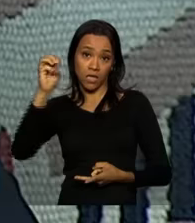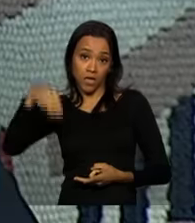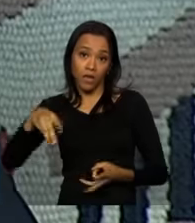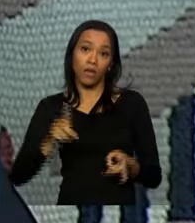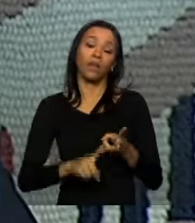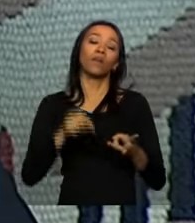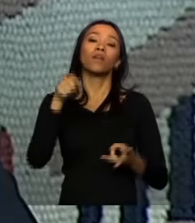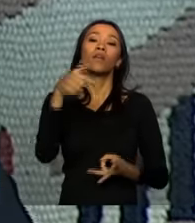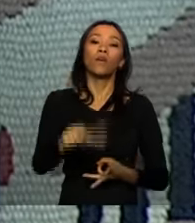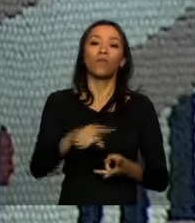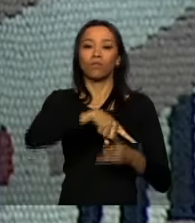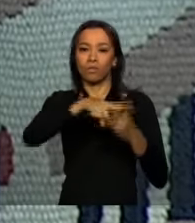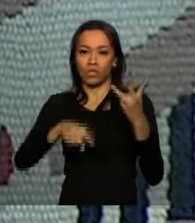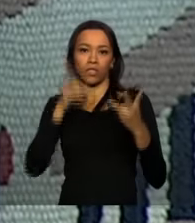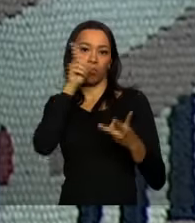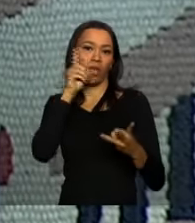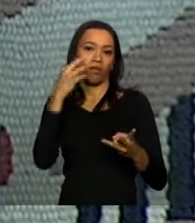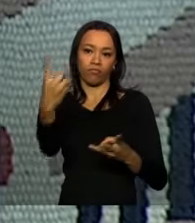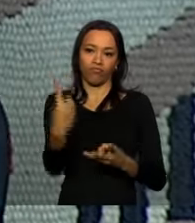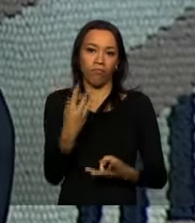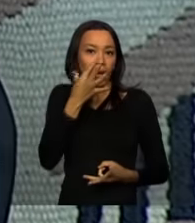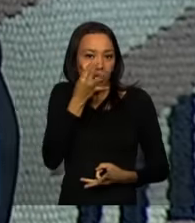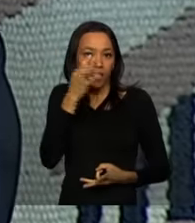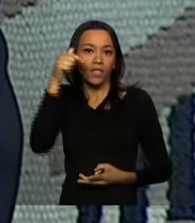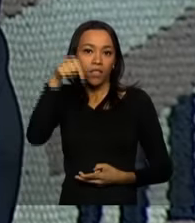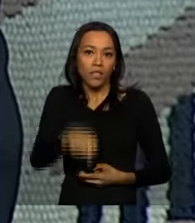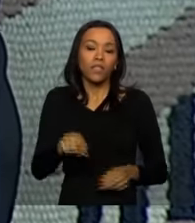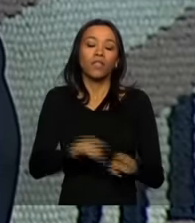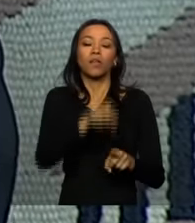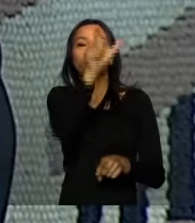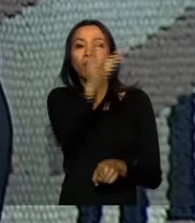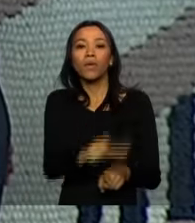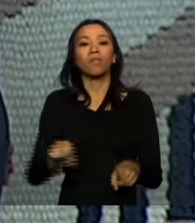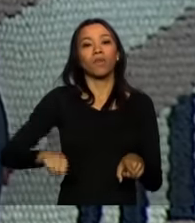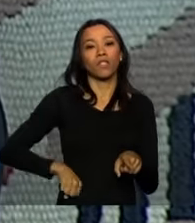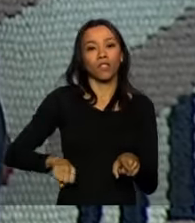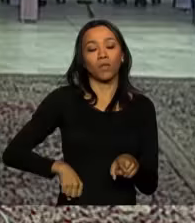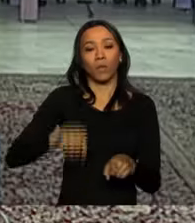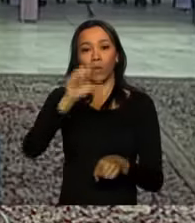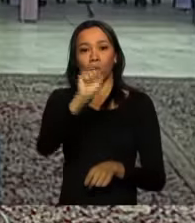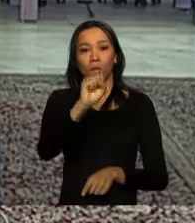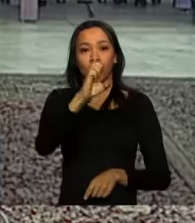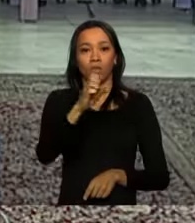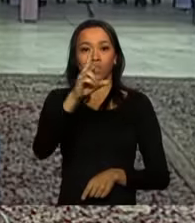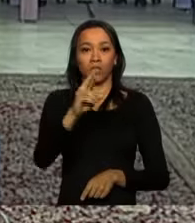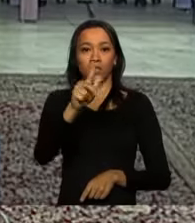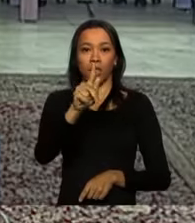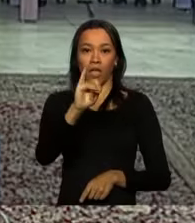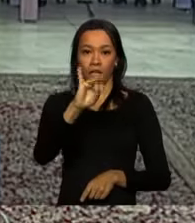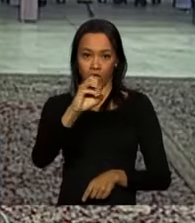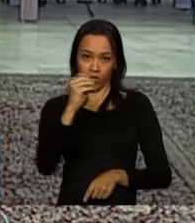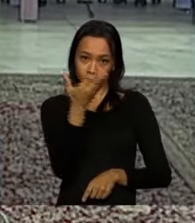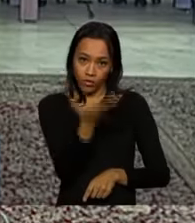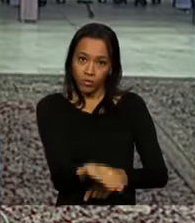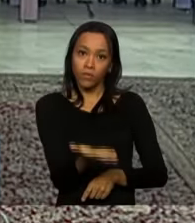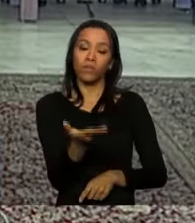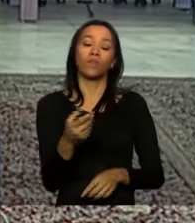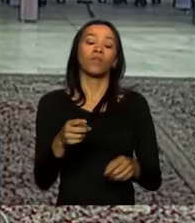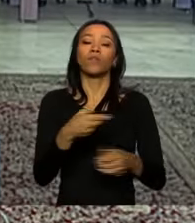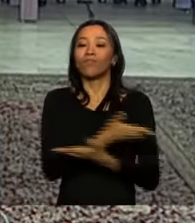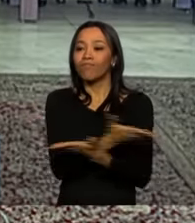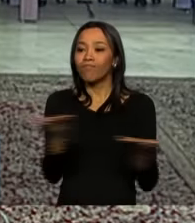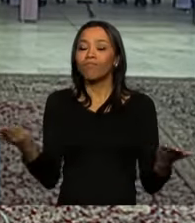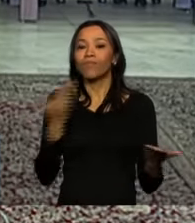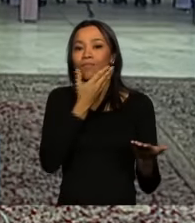Luiz Nishimori. Senhor embaixador Sérgio Danese, secretário-geral das Relações Exteriores, senhoras